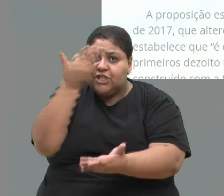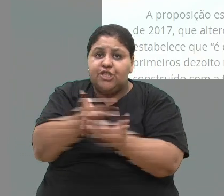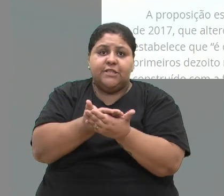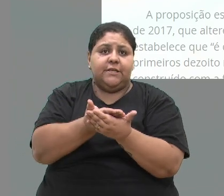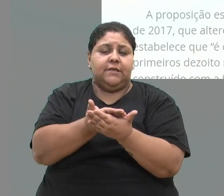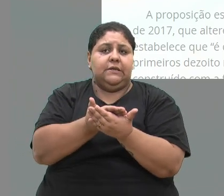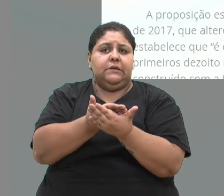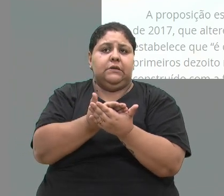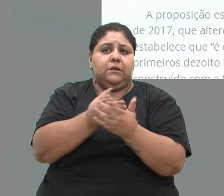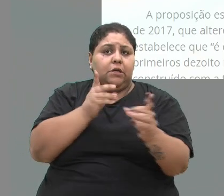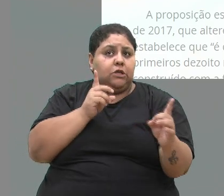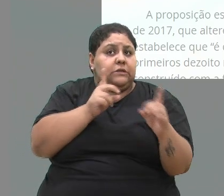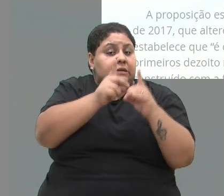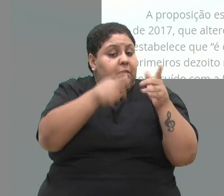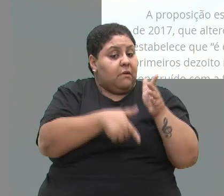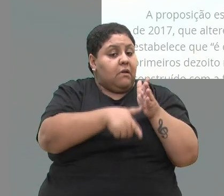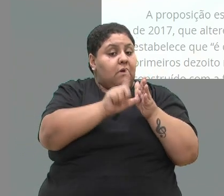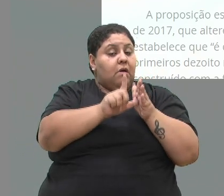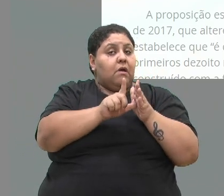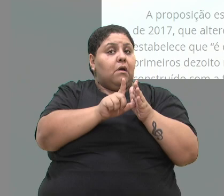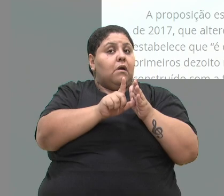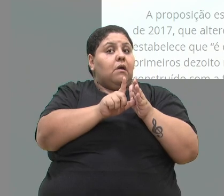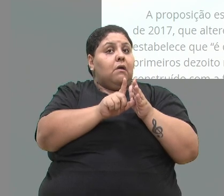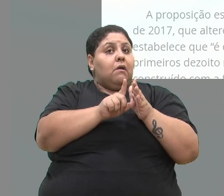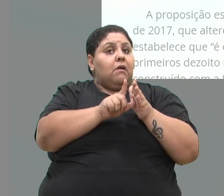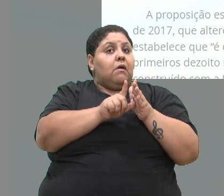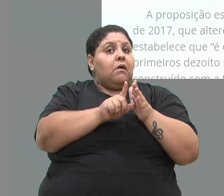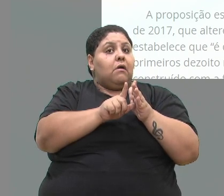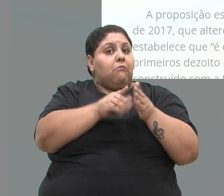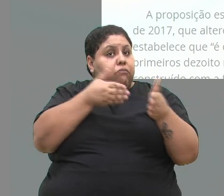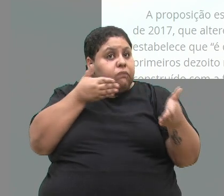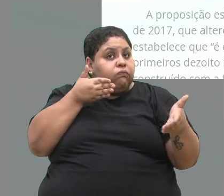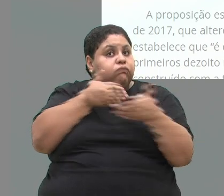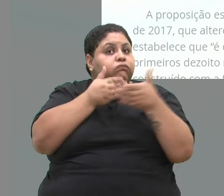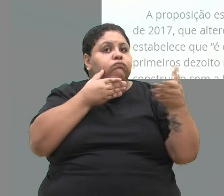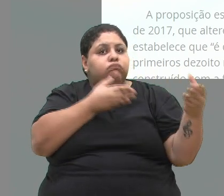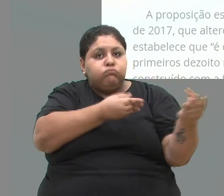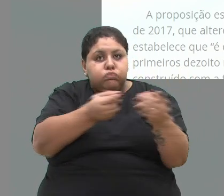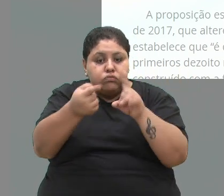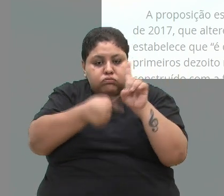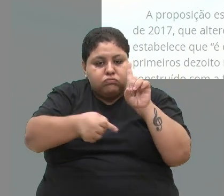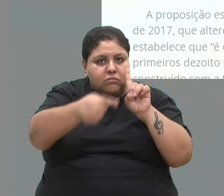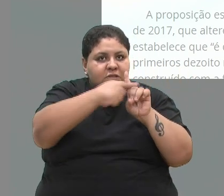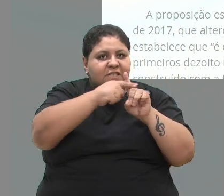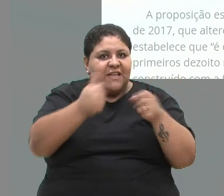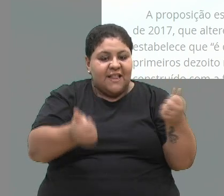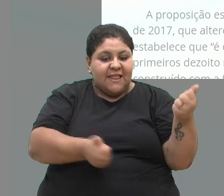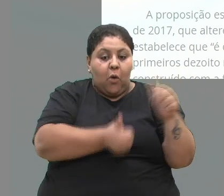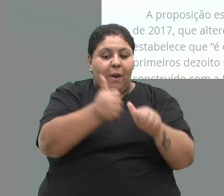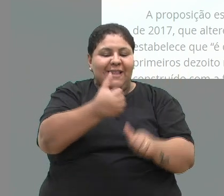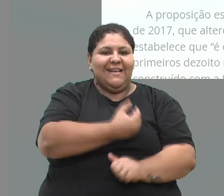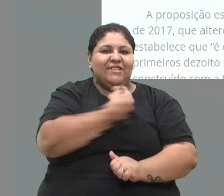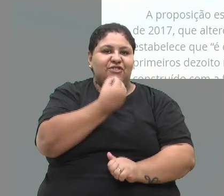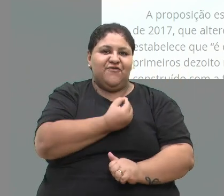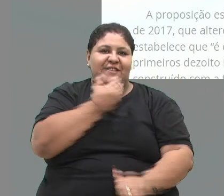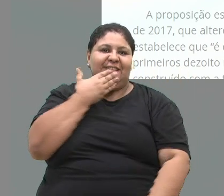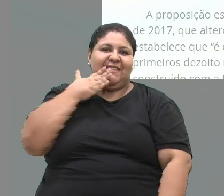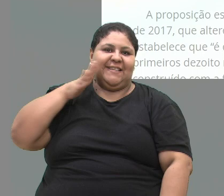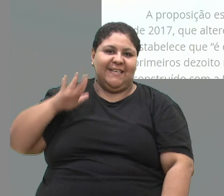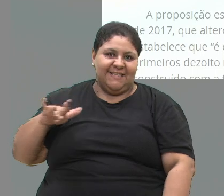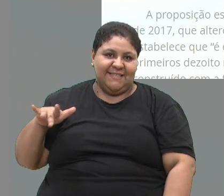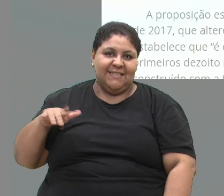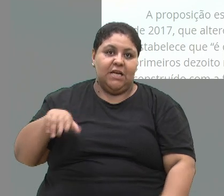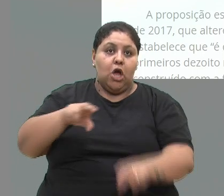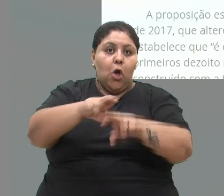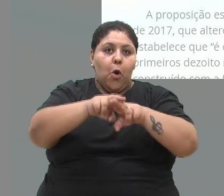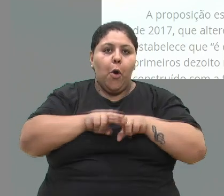o tratamento precoce, as intervenções vão impactar muito positivamente na qualidade de vida dessas crianças. Por isso que